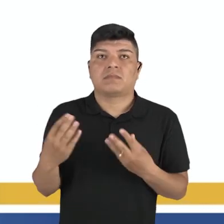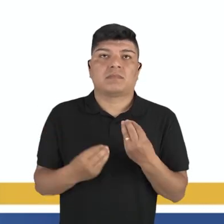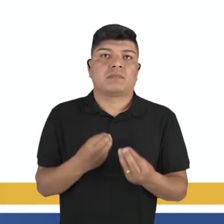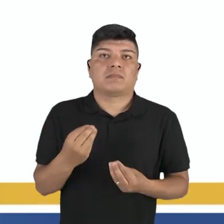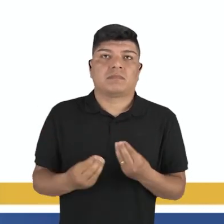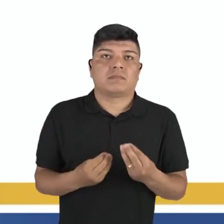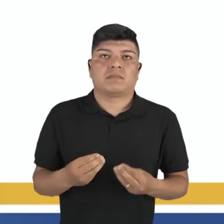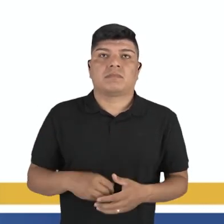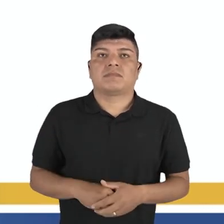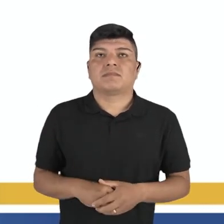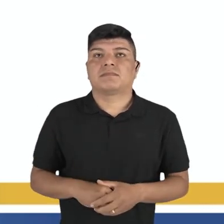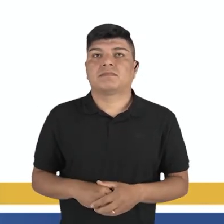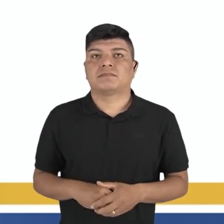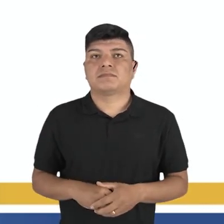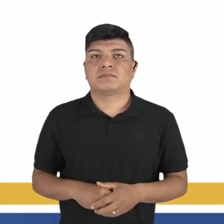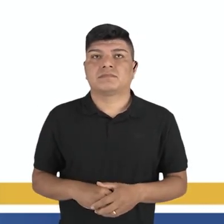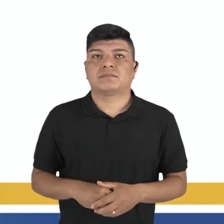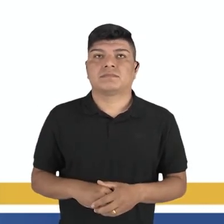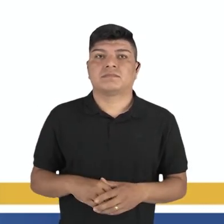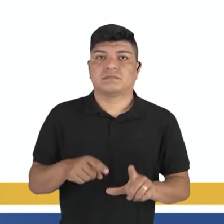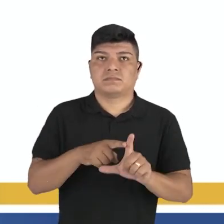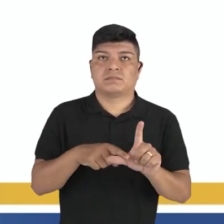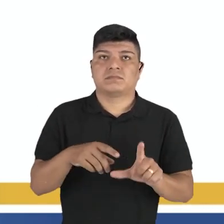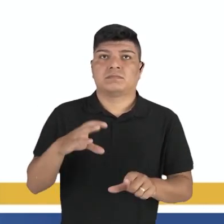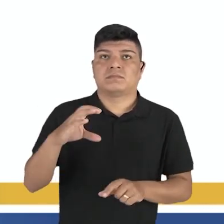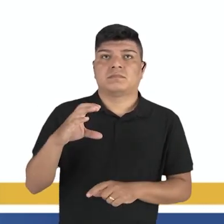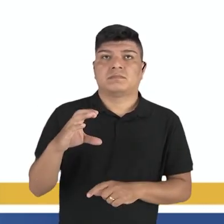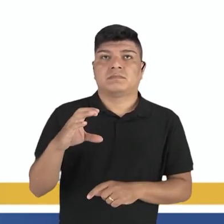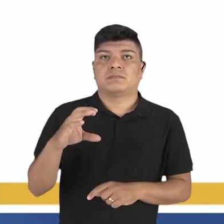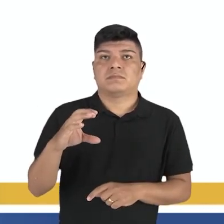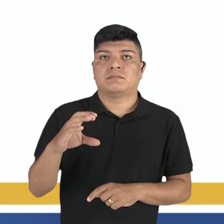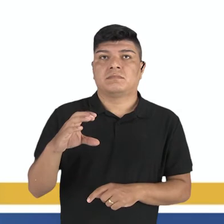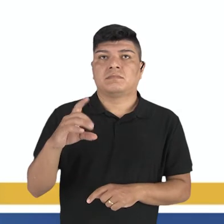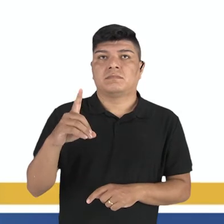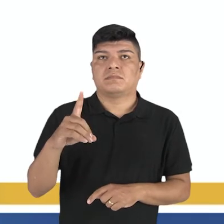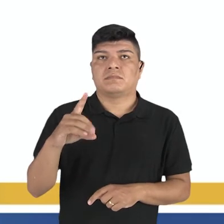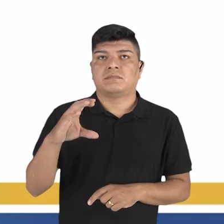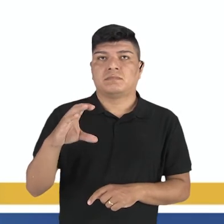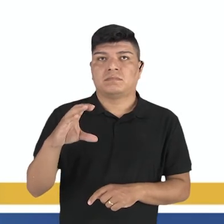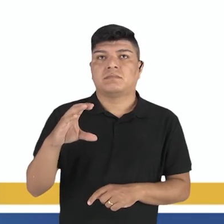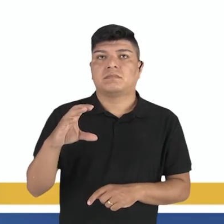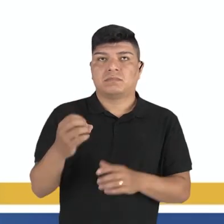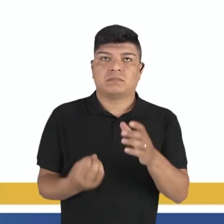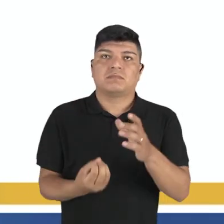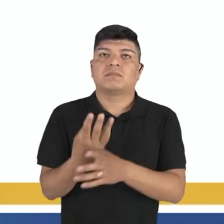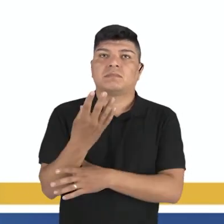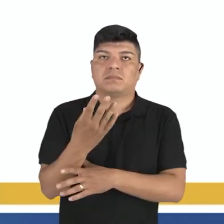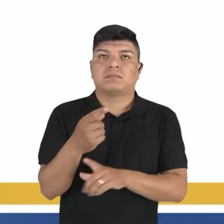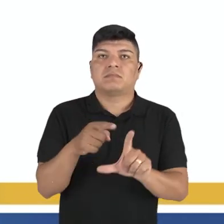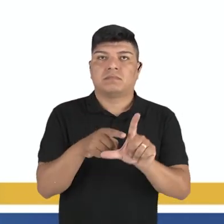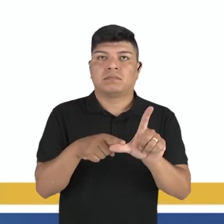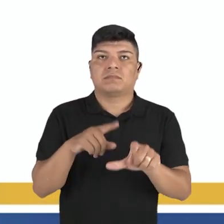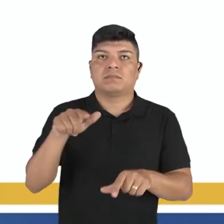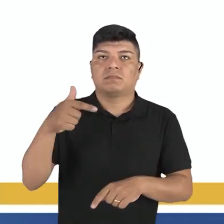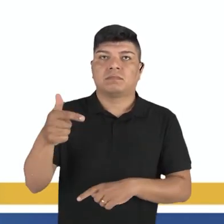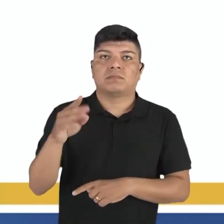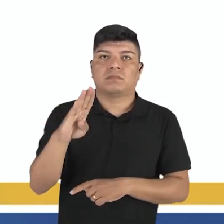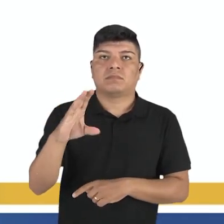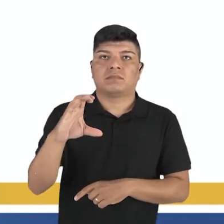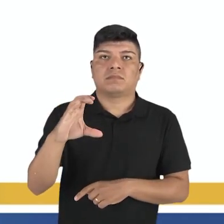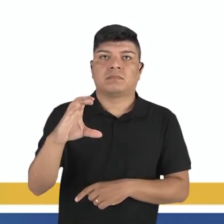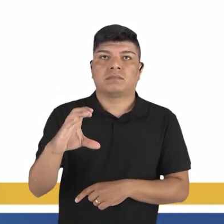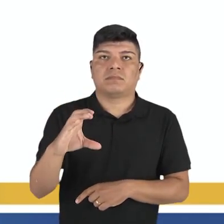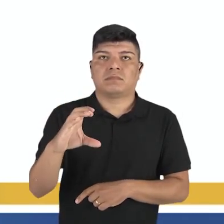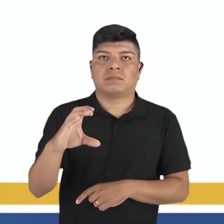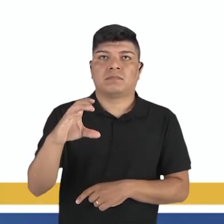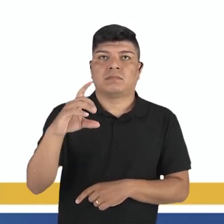que eu faço? Bom, os ângulos eu tenho C', o D e o C formam um ângulo. Depois, o